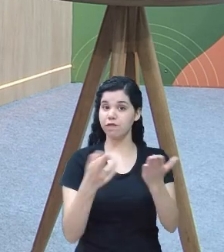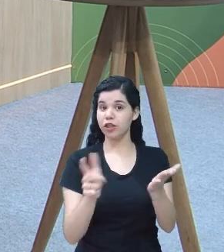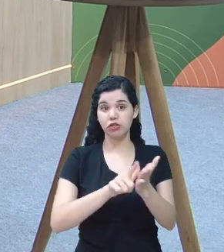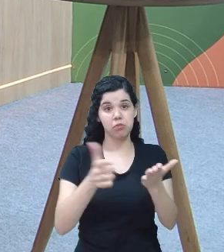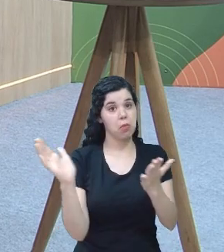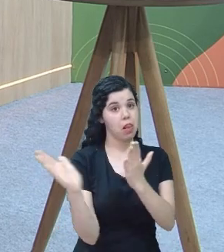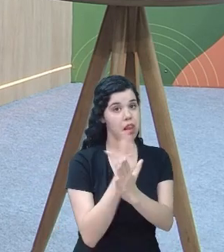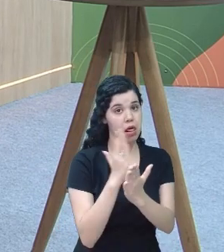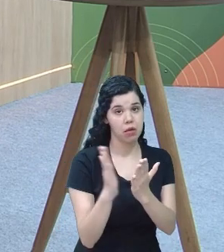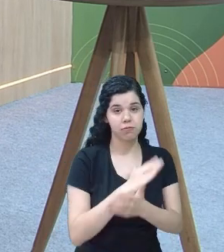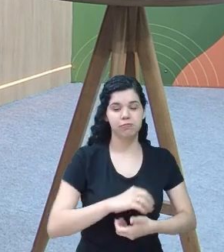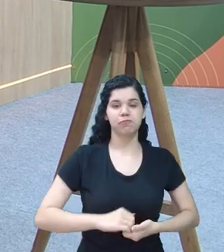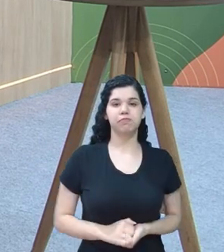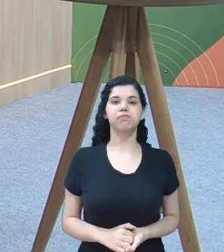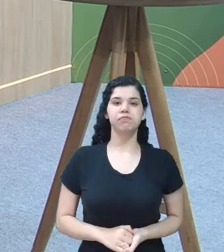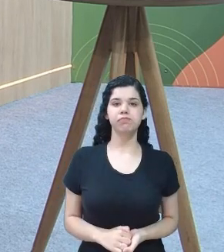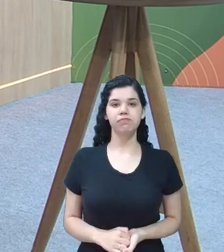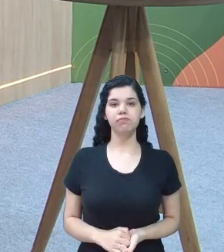revistas.